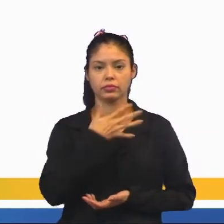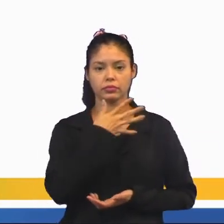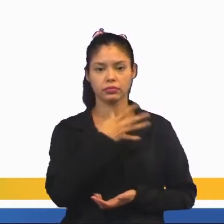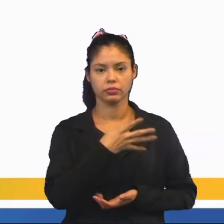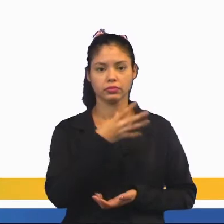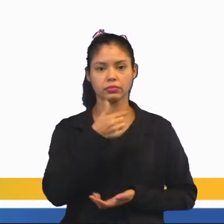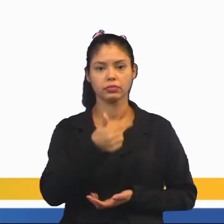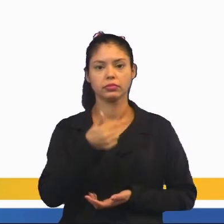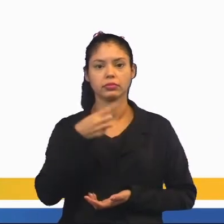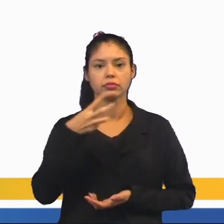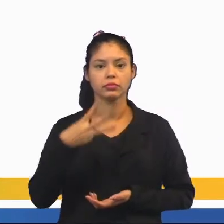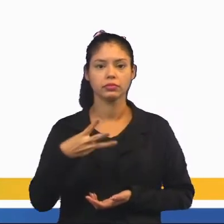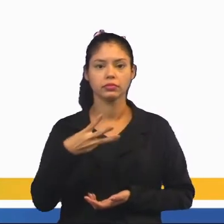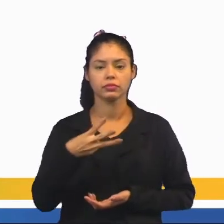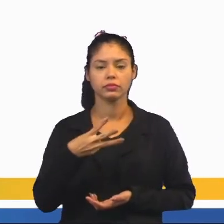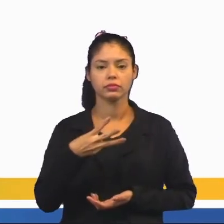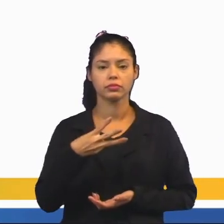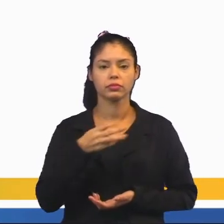421,